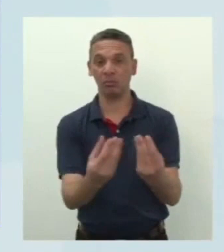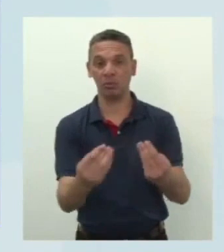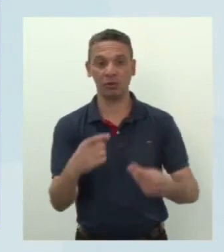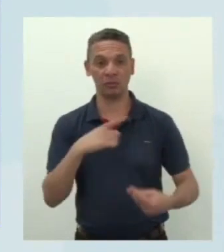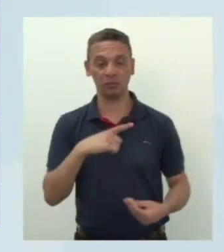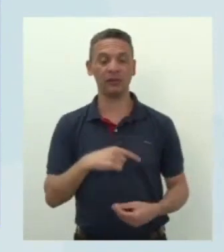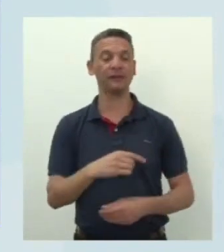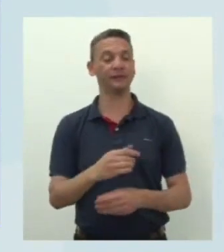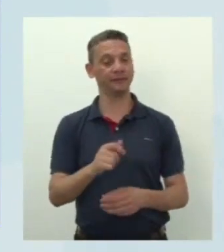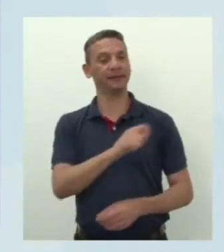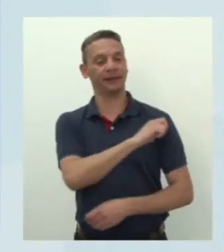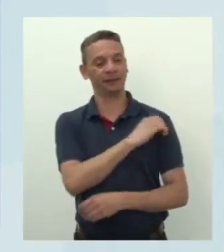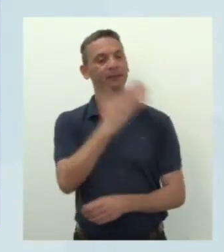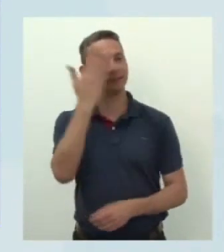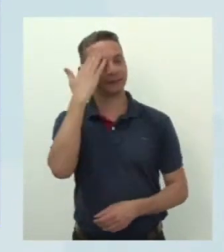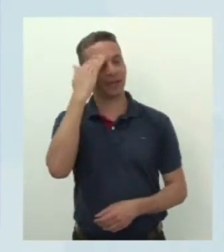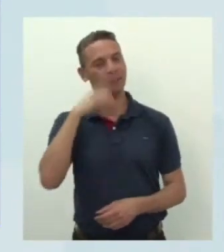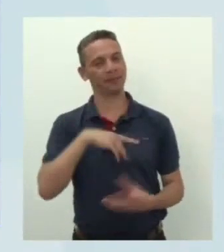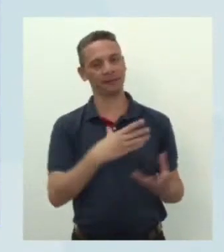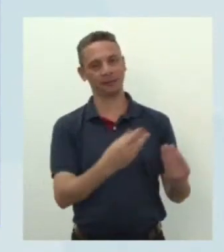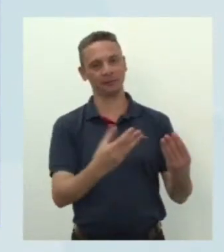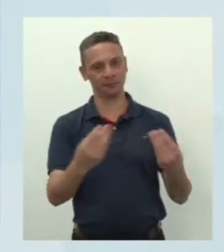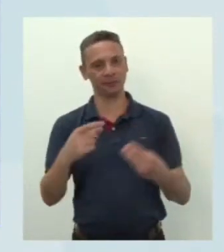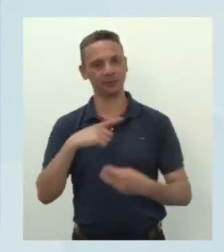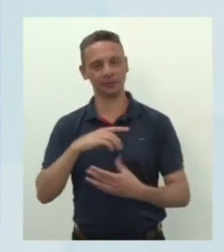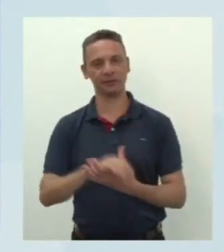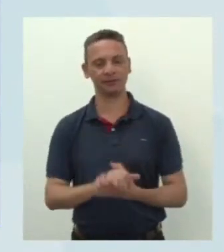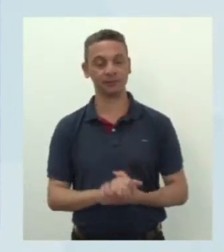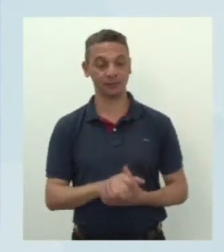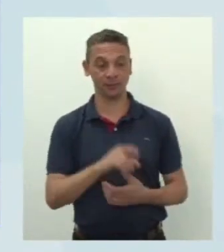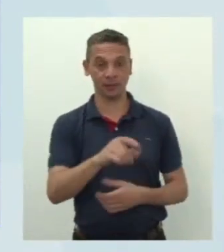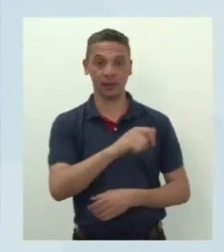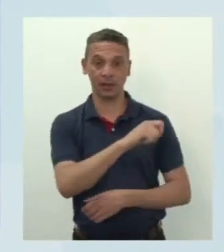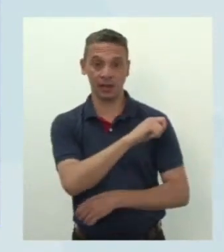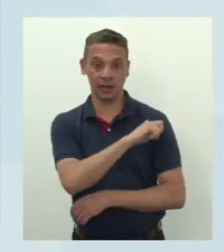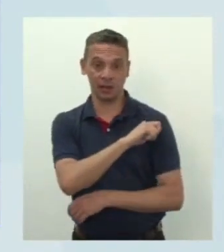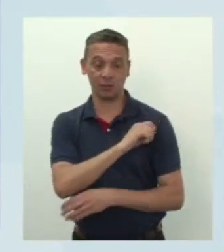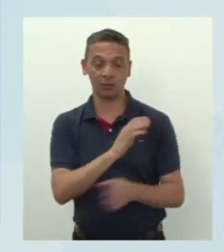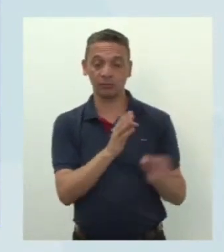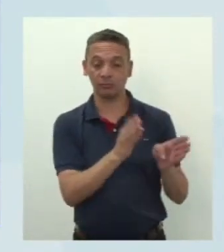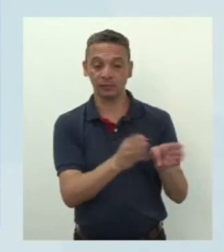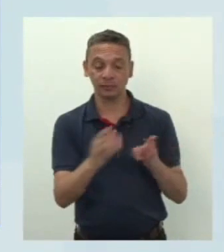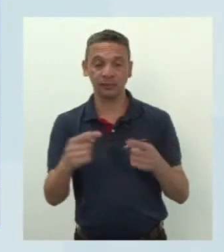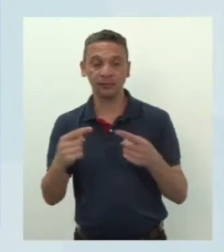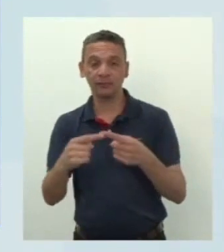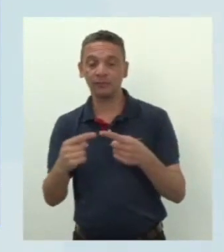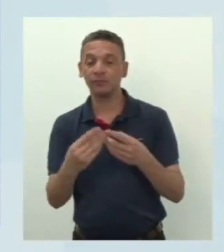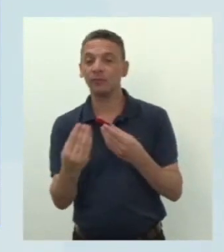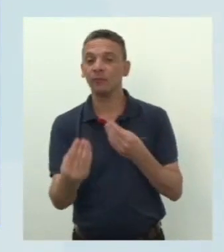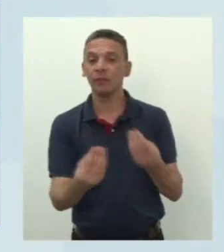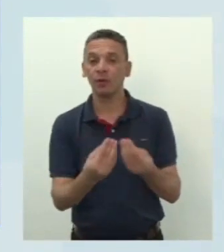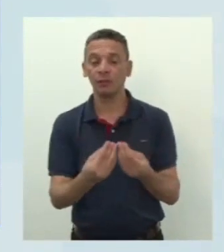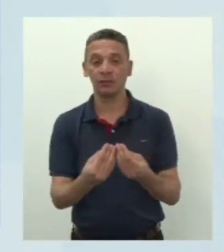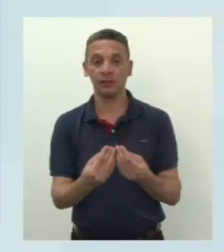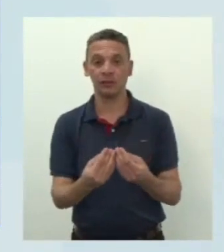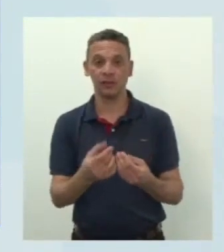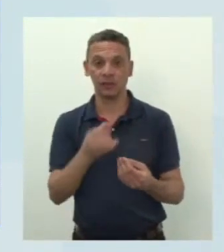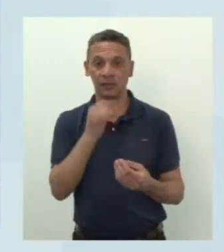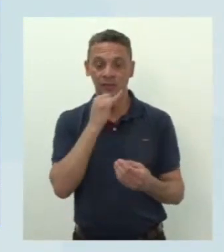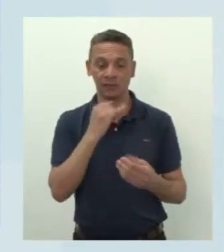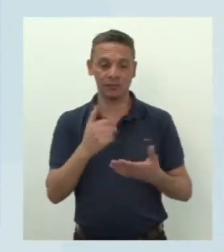do estudante. Eles deveriam estabelecer uma relação entre